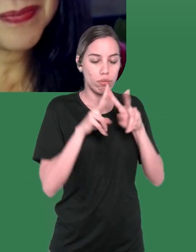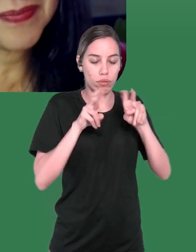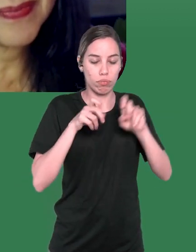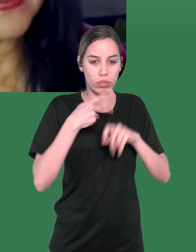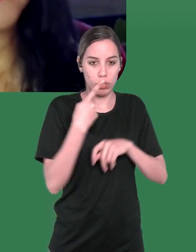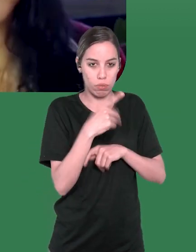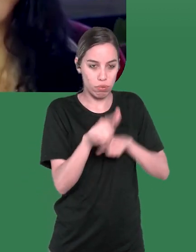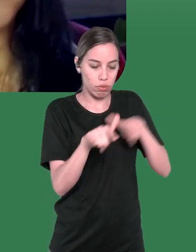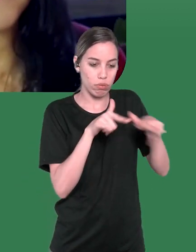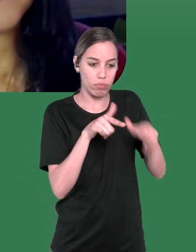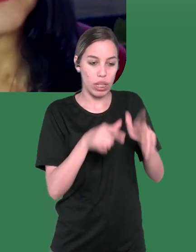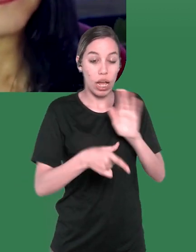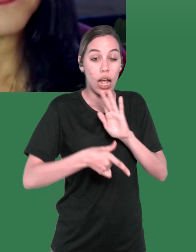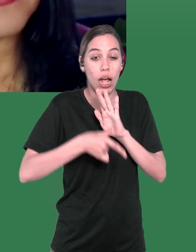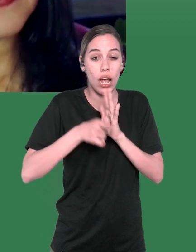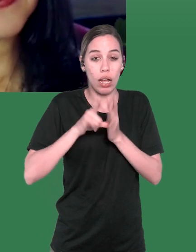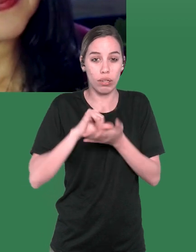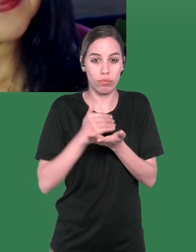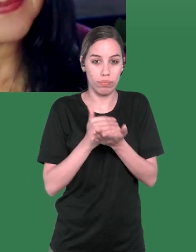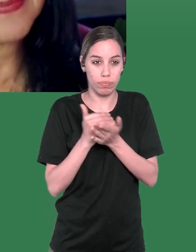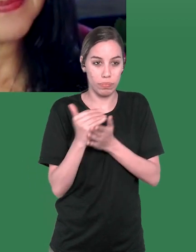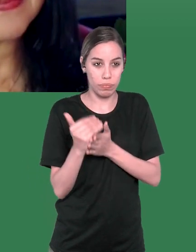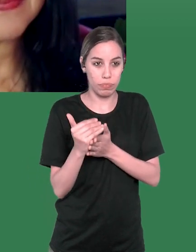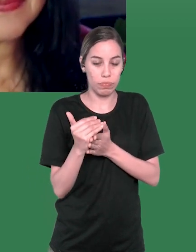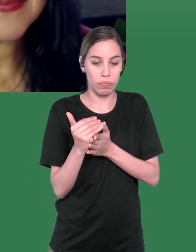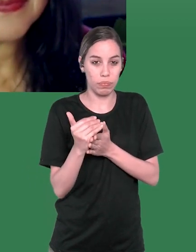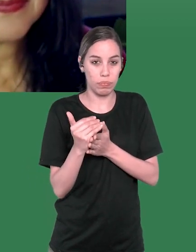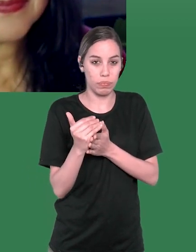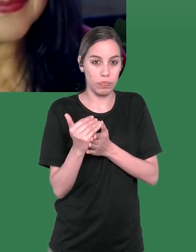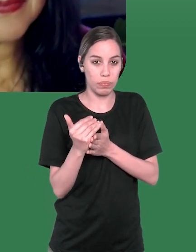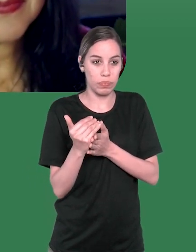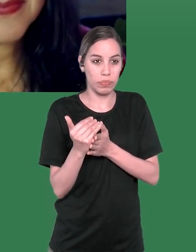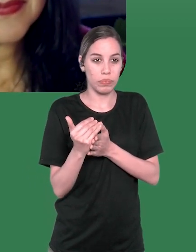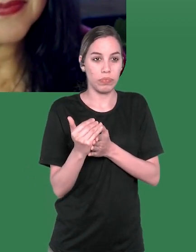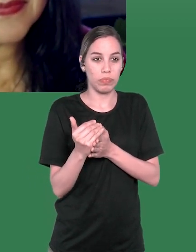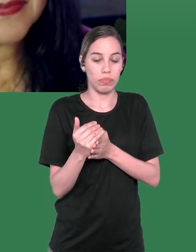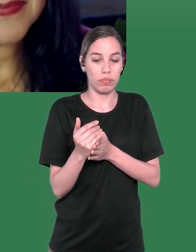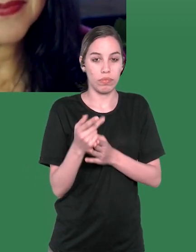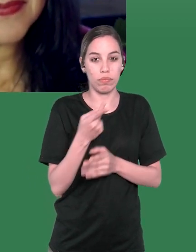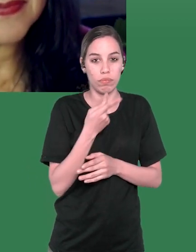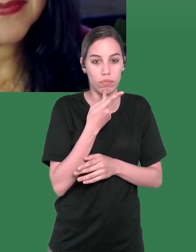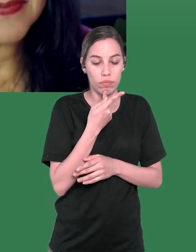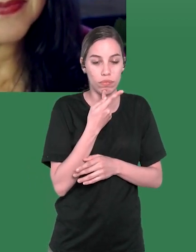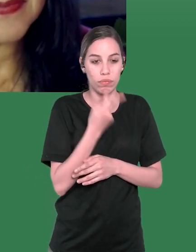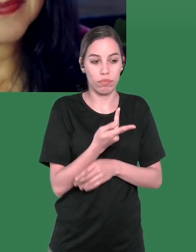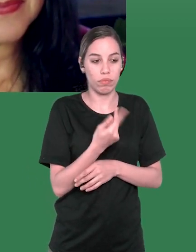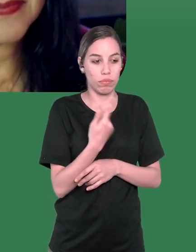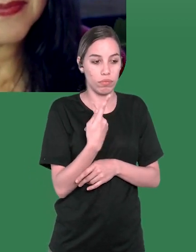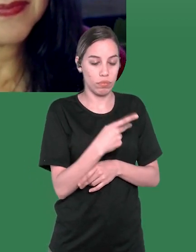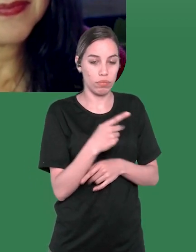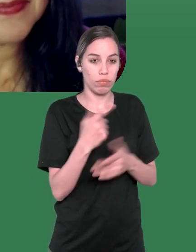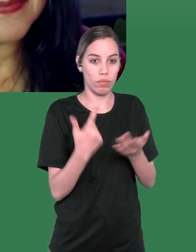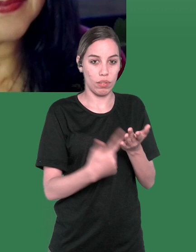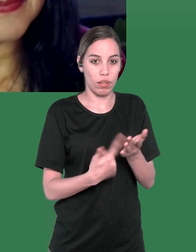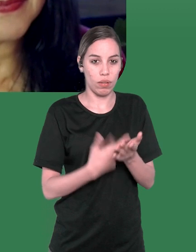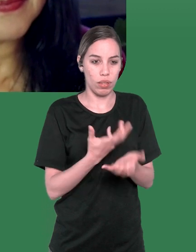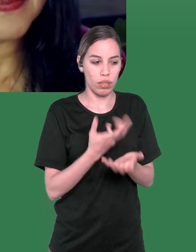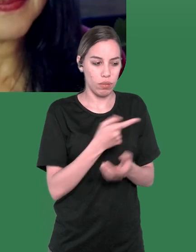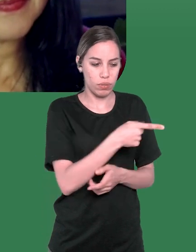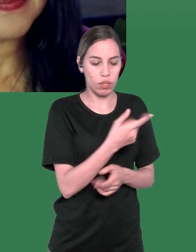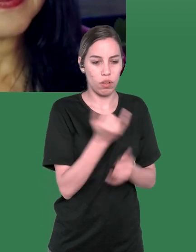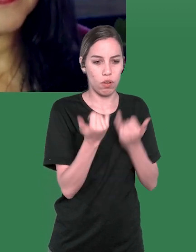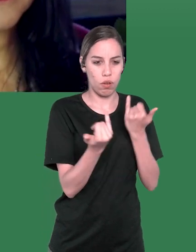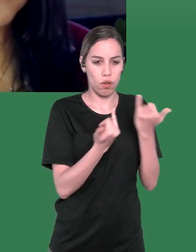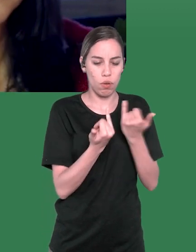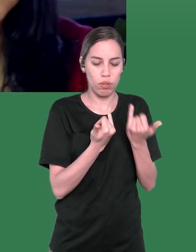entrar aqui na sua trajetória e até no livro que a gente vai falar hoje, eu queria que você contasse um pouquinho da